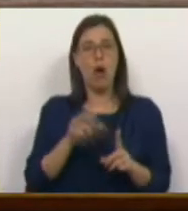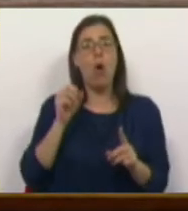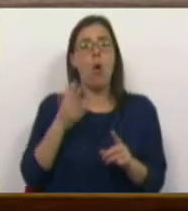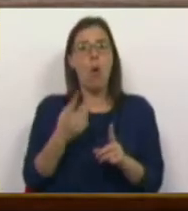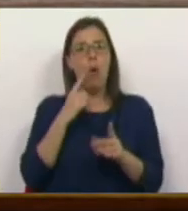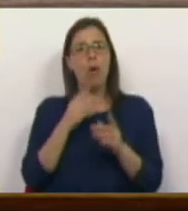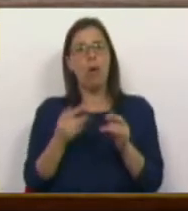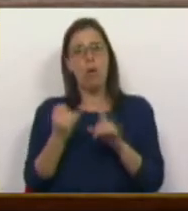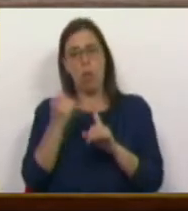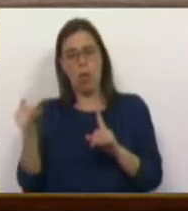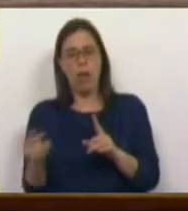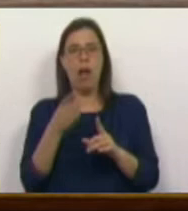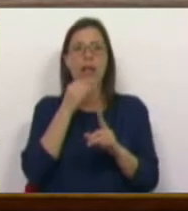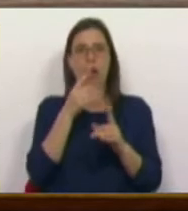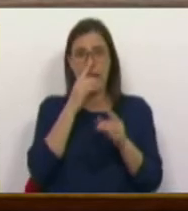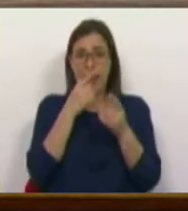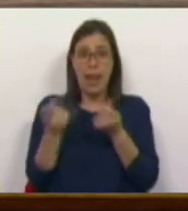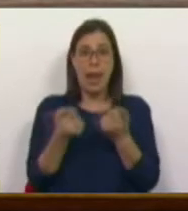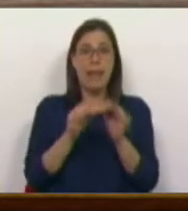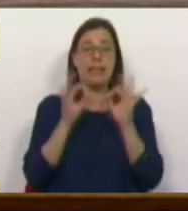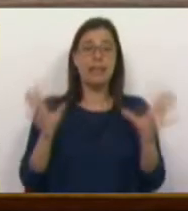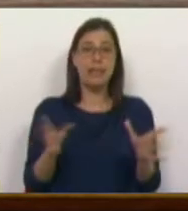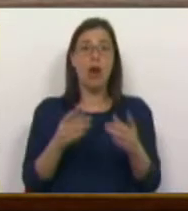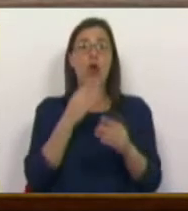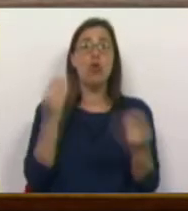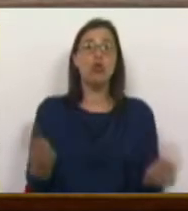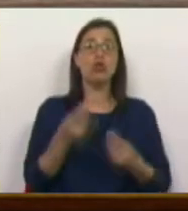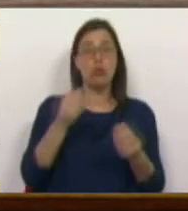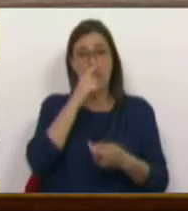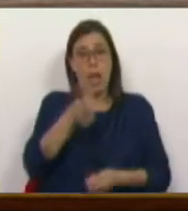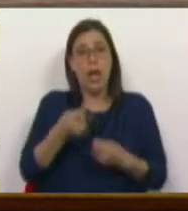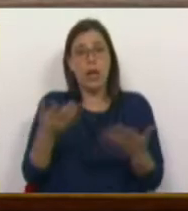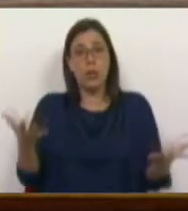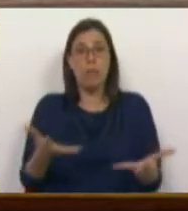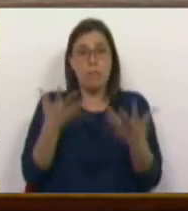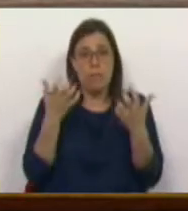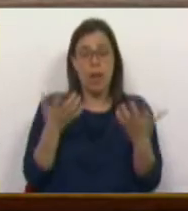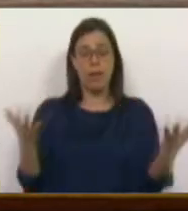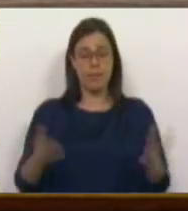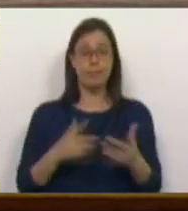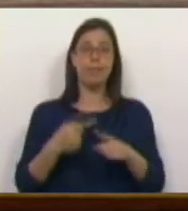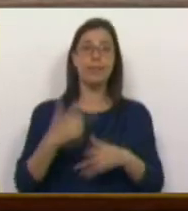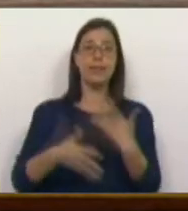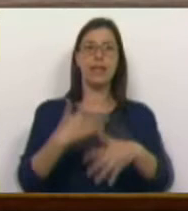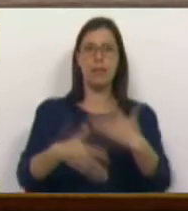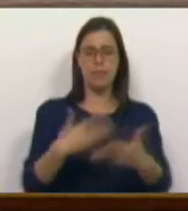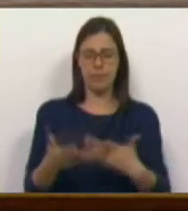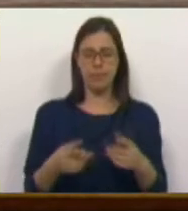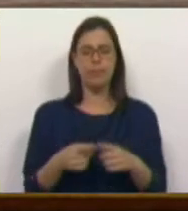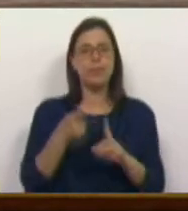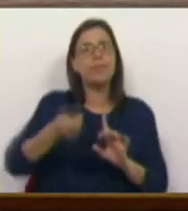que são contíguos, ou que trabalham terrenos contíguos, ou à instalação de jovens agricultores. A dinamização